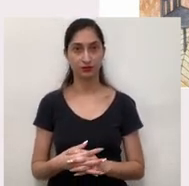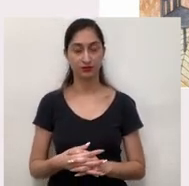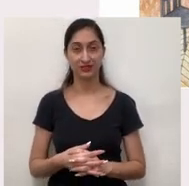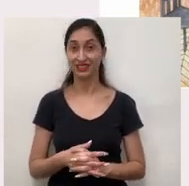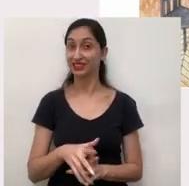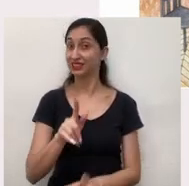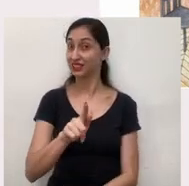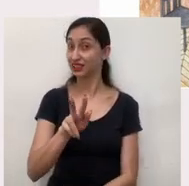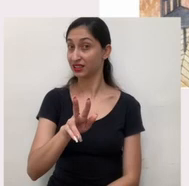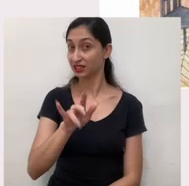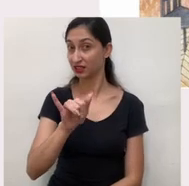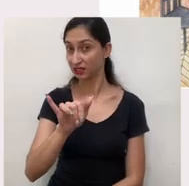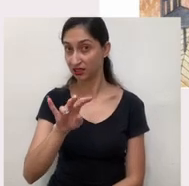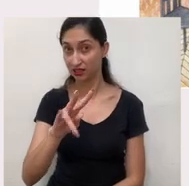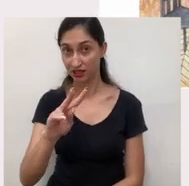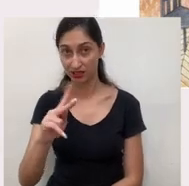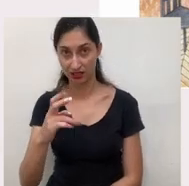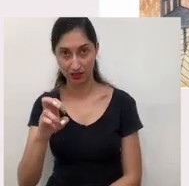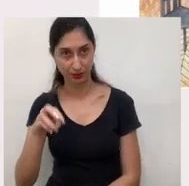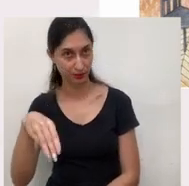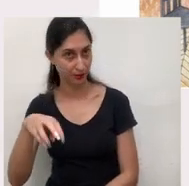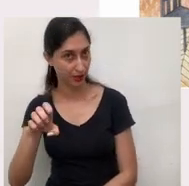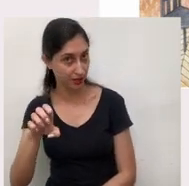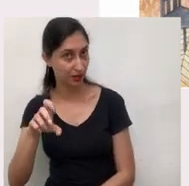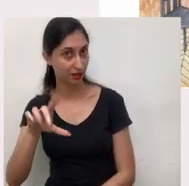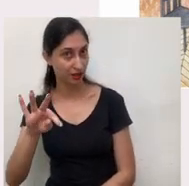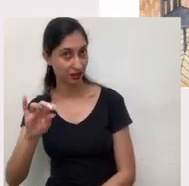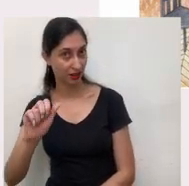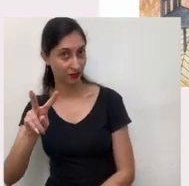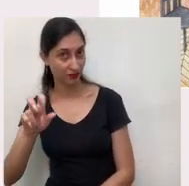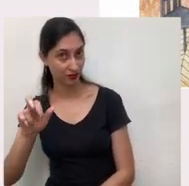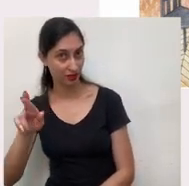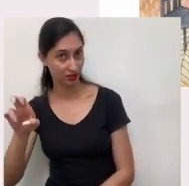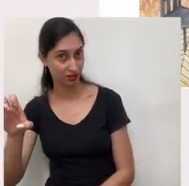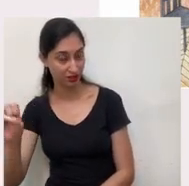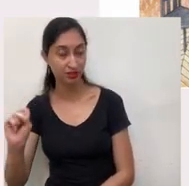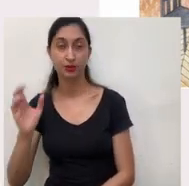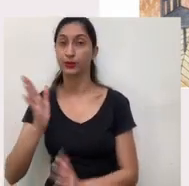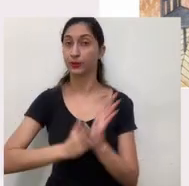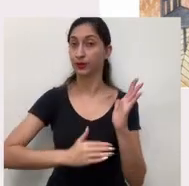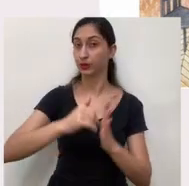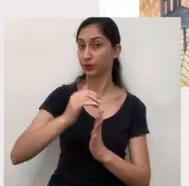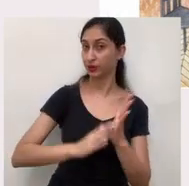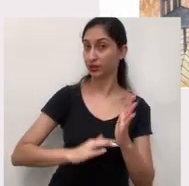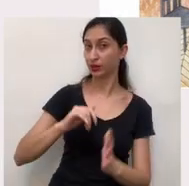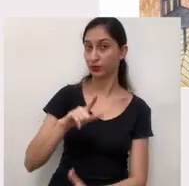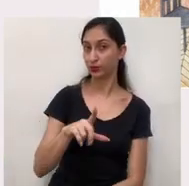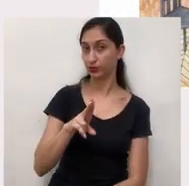Guilherme Tavares e uma pintura da Luísa Ribeiro, né? Então, também pensando